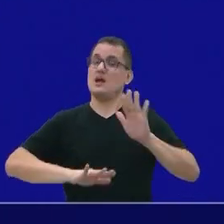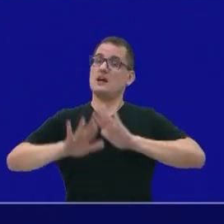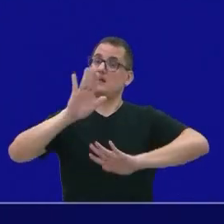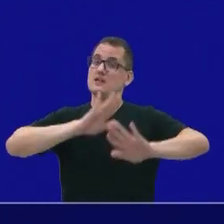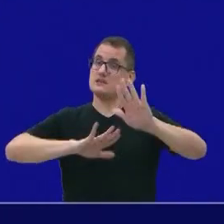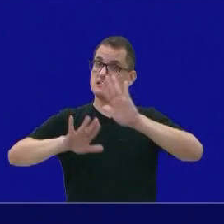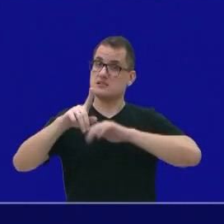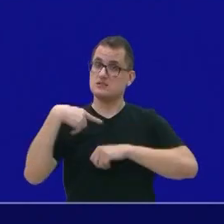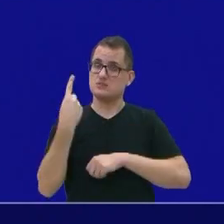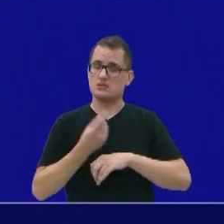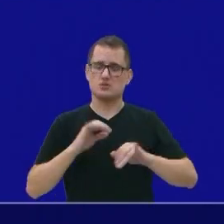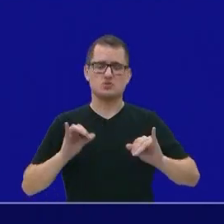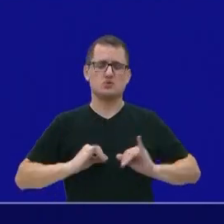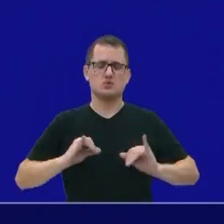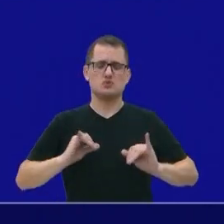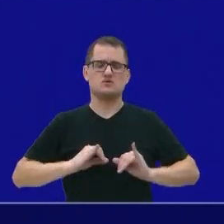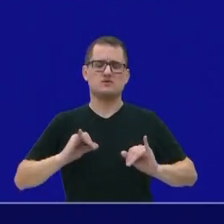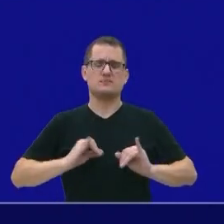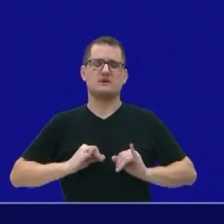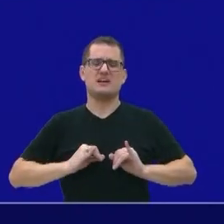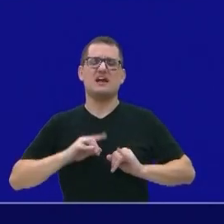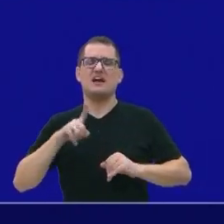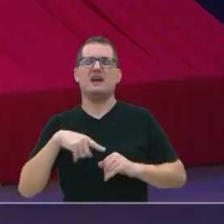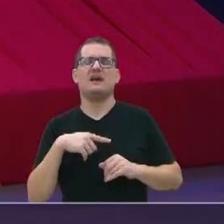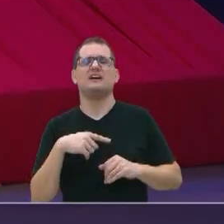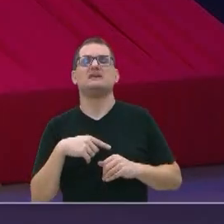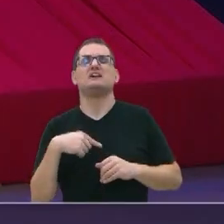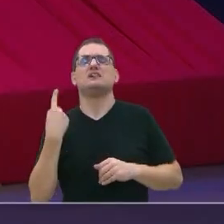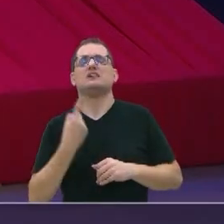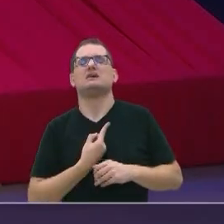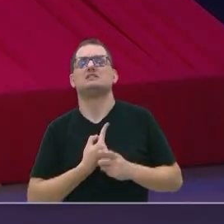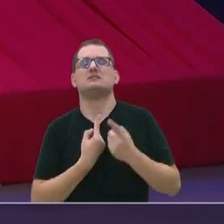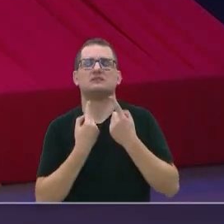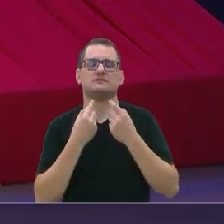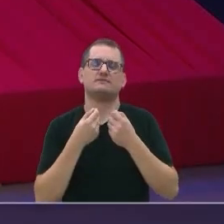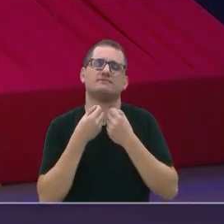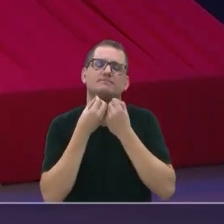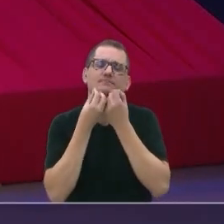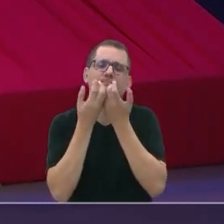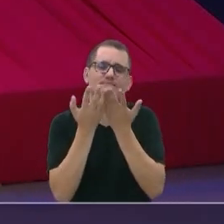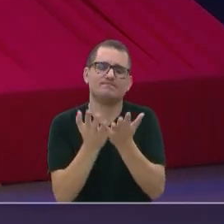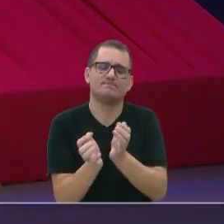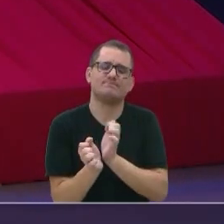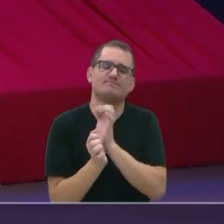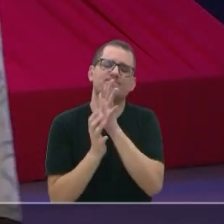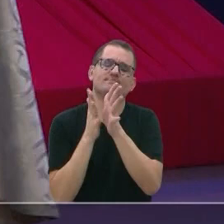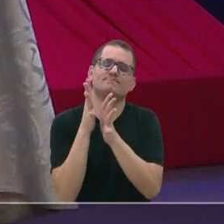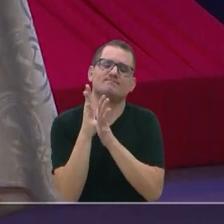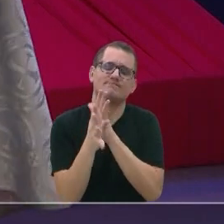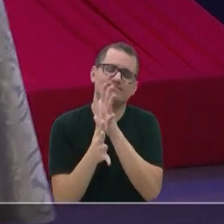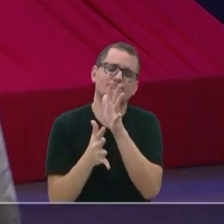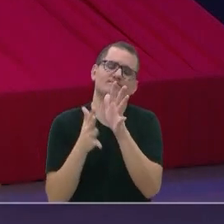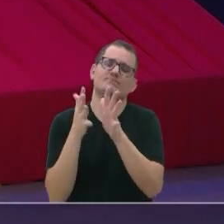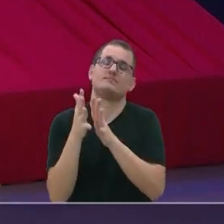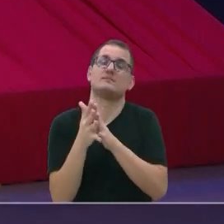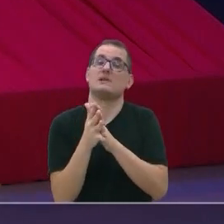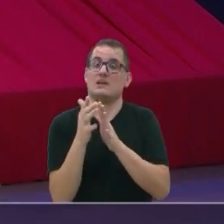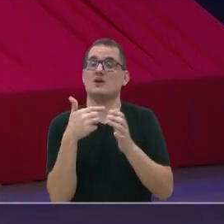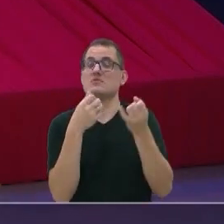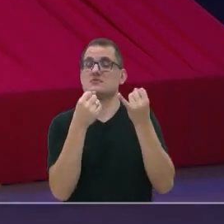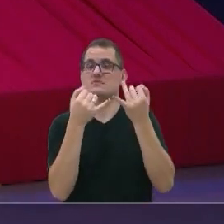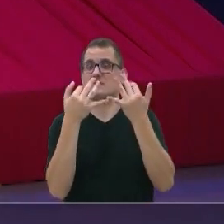sofrimento é um sofrimento verbal. Não estou entendendo, padre, o que o senhor está falando? Eu vou explicar.